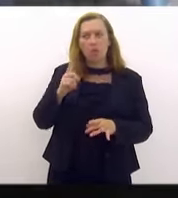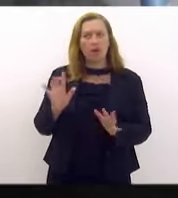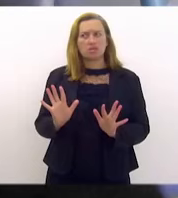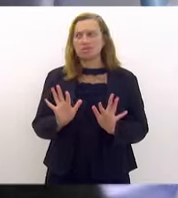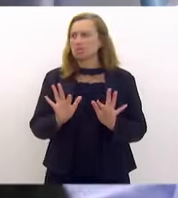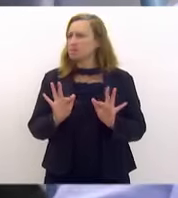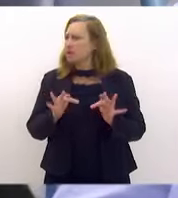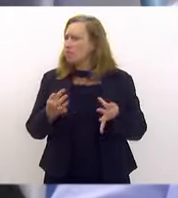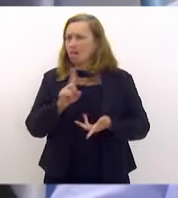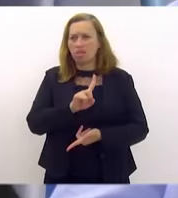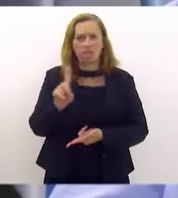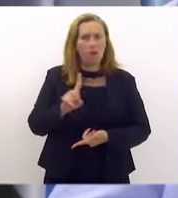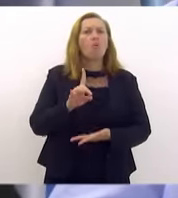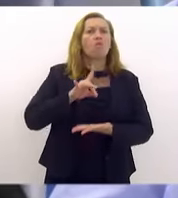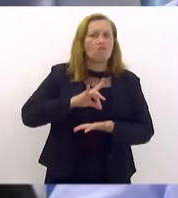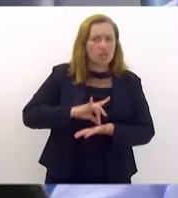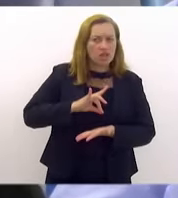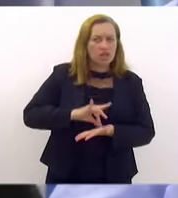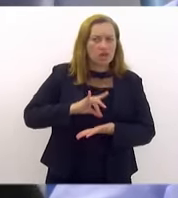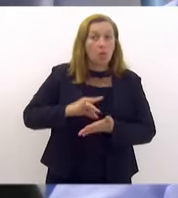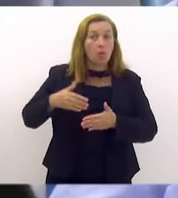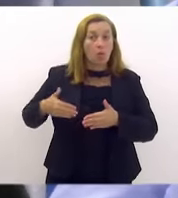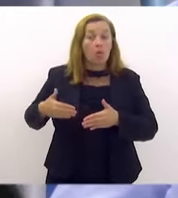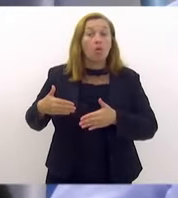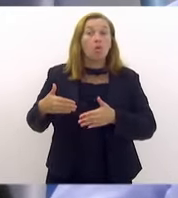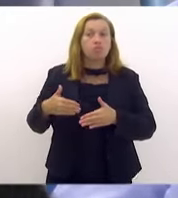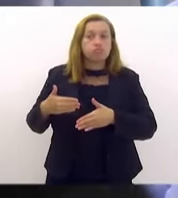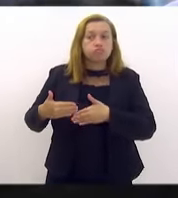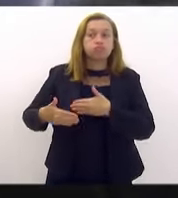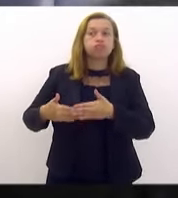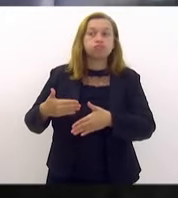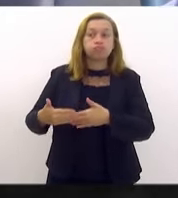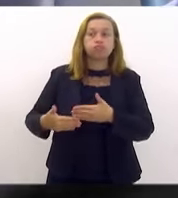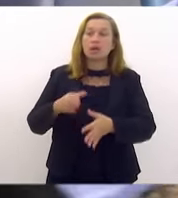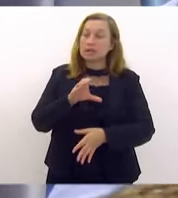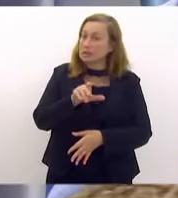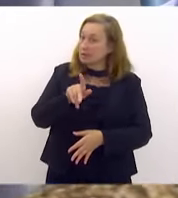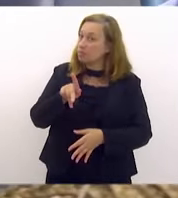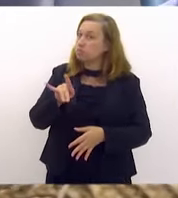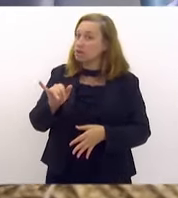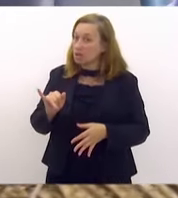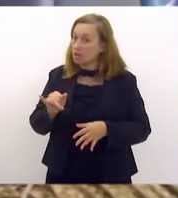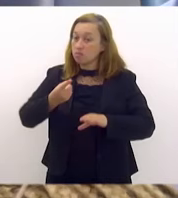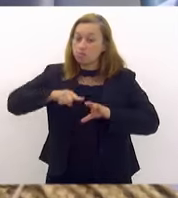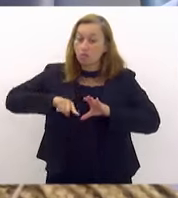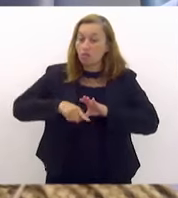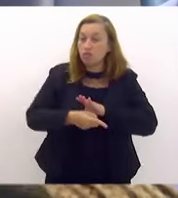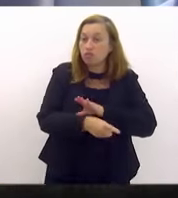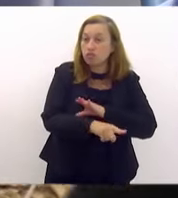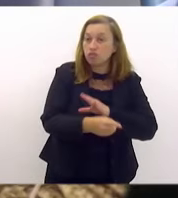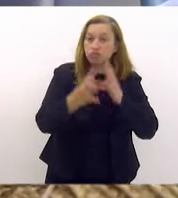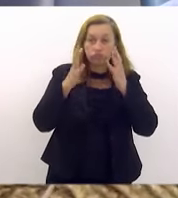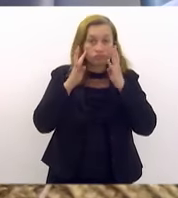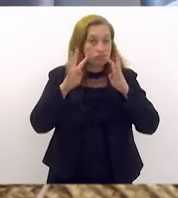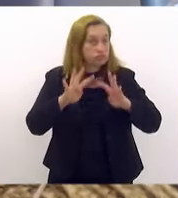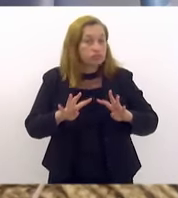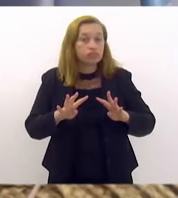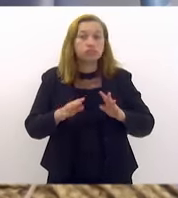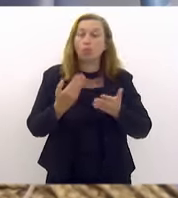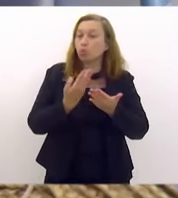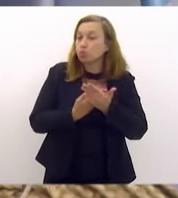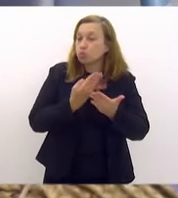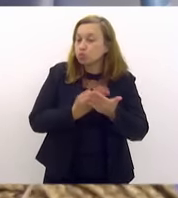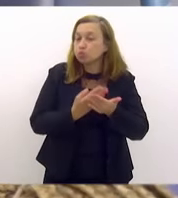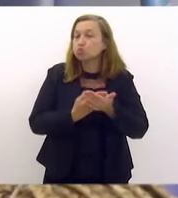simples assim realmente um processo de CPI ele realmente quer uma atenção enorme é esse